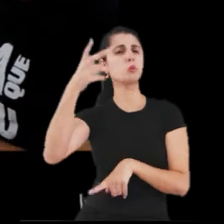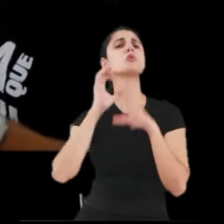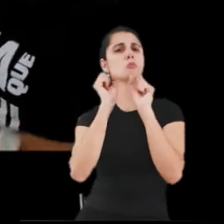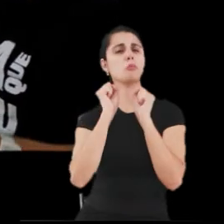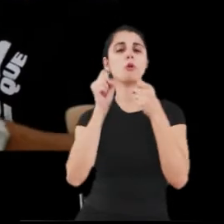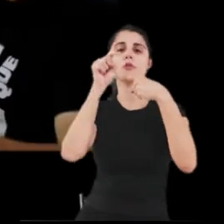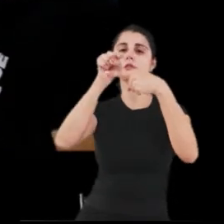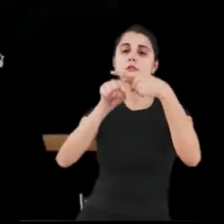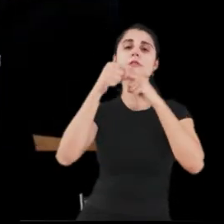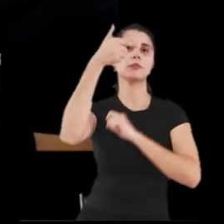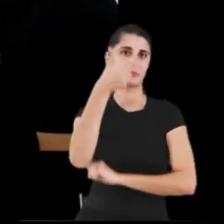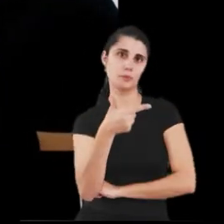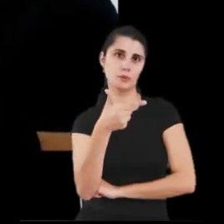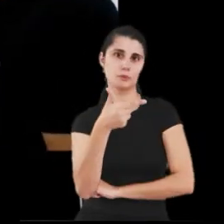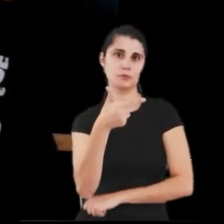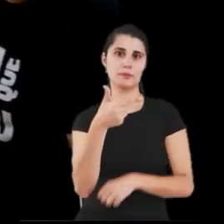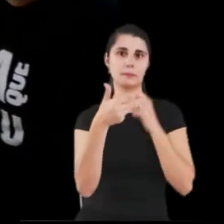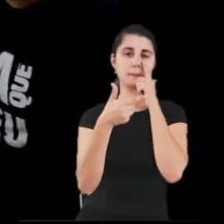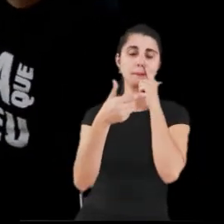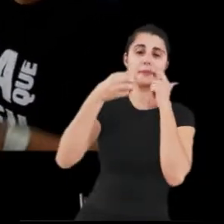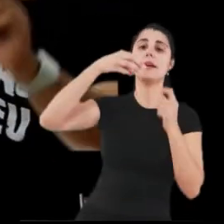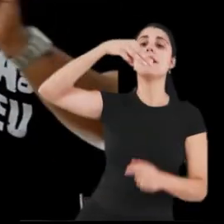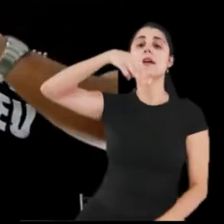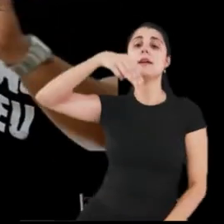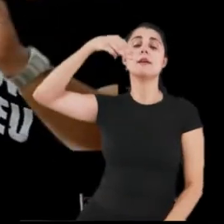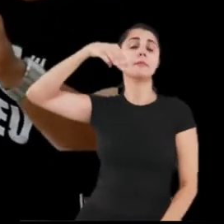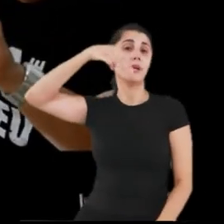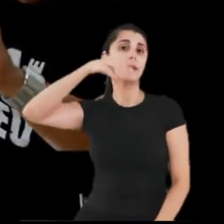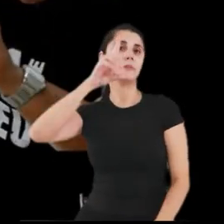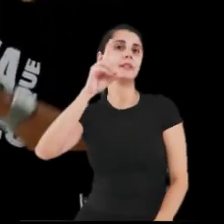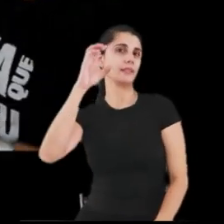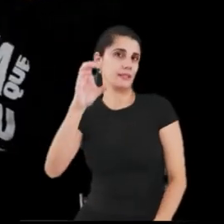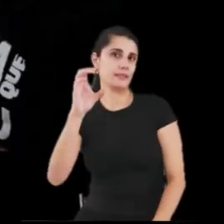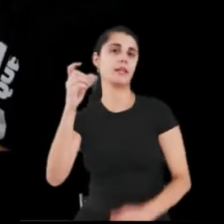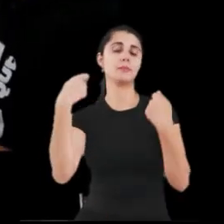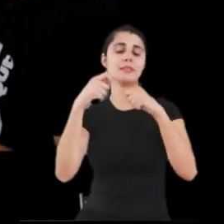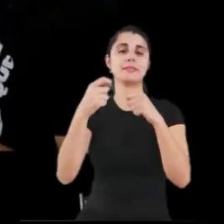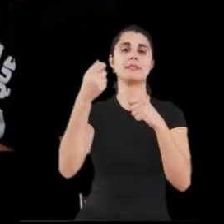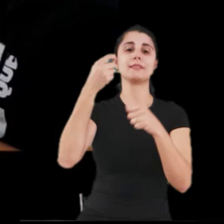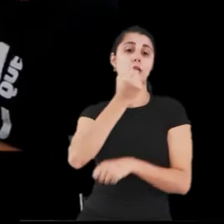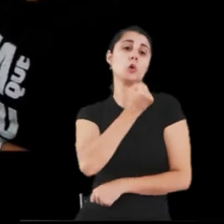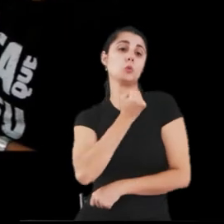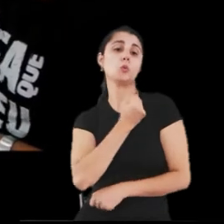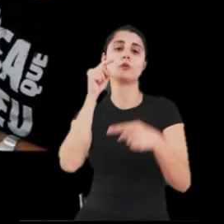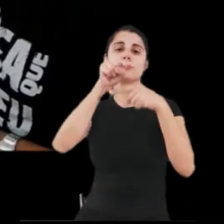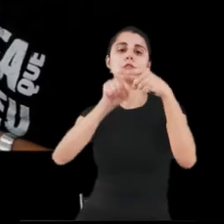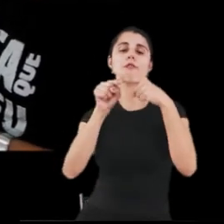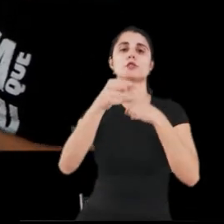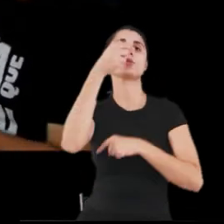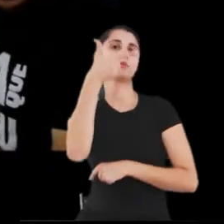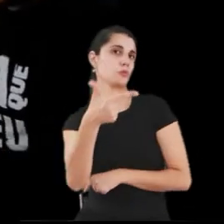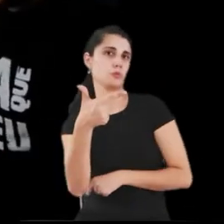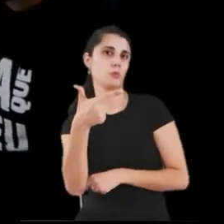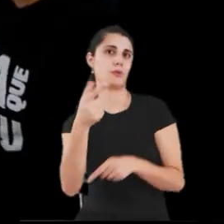esqueça, em MDC eu deveria baixar os dois juntos. MMC não. Eu devo decompor os dois